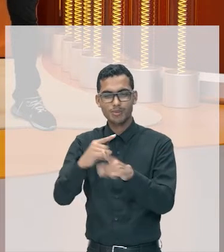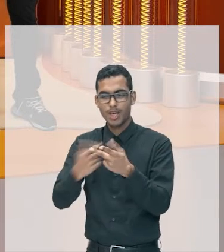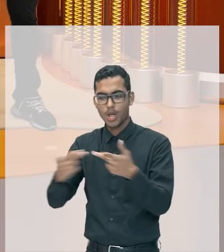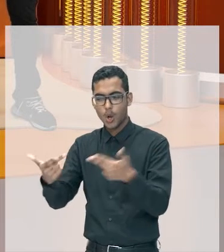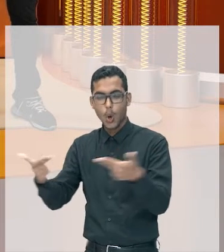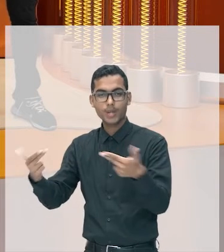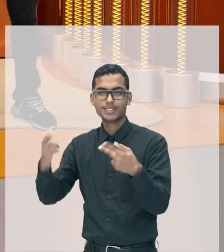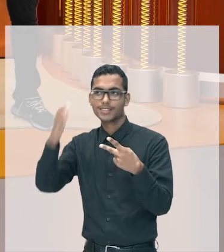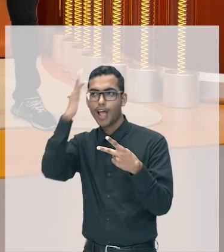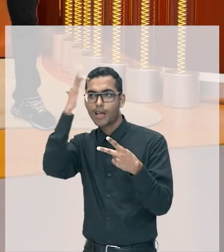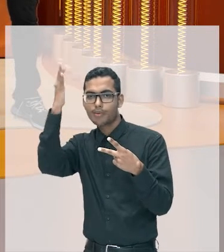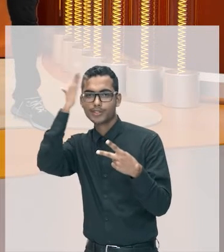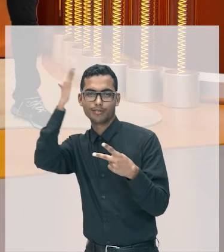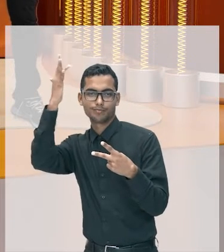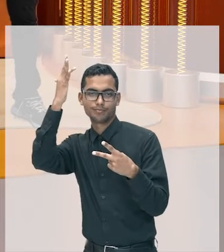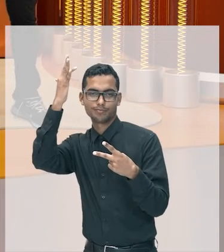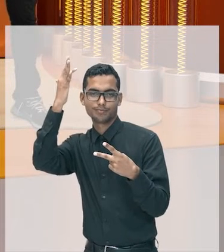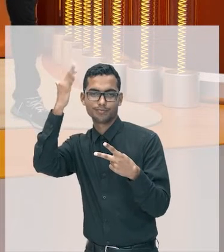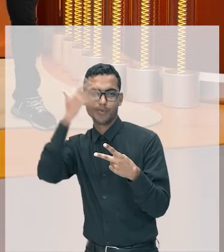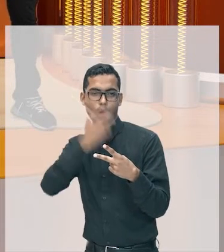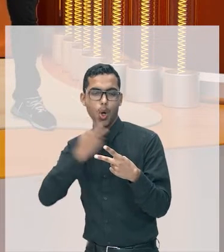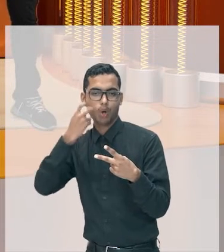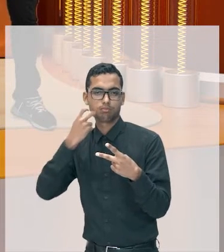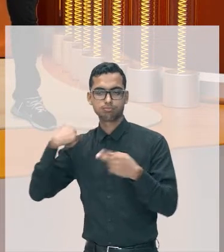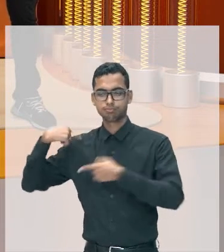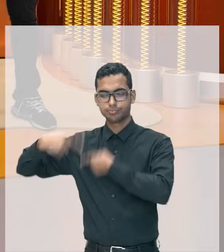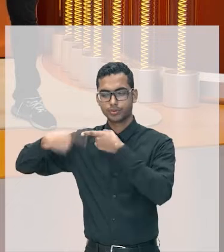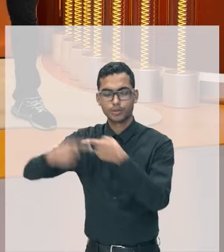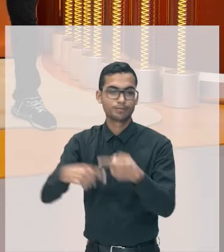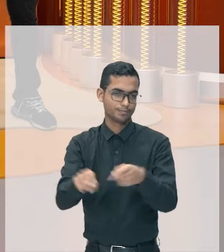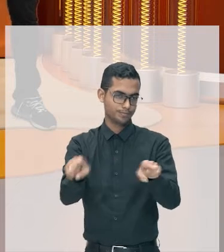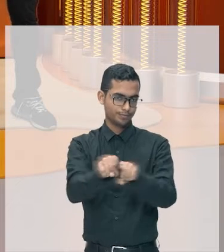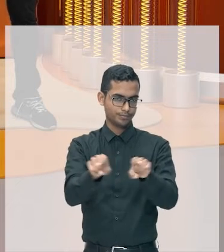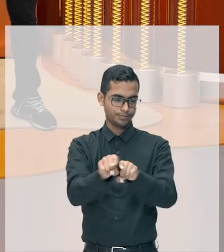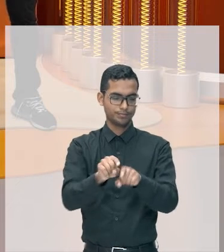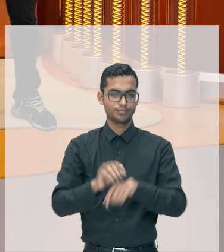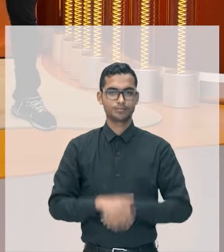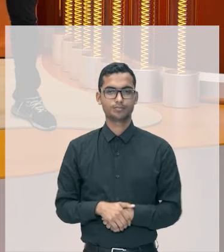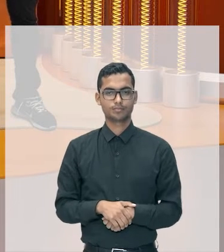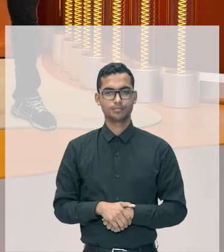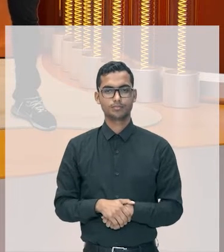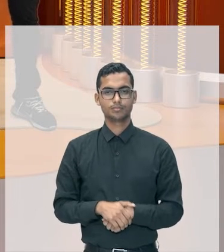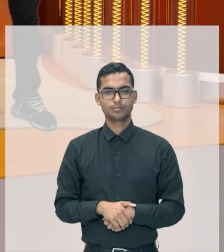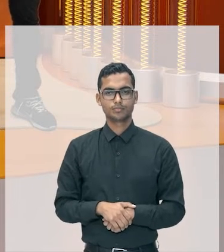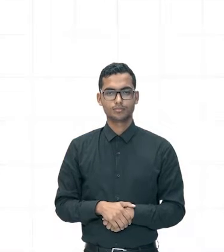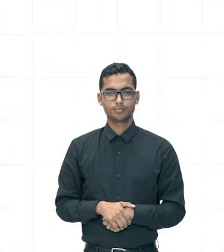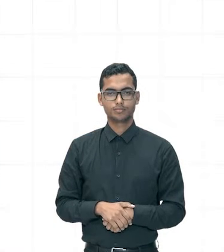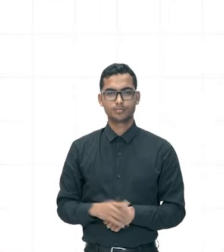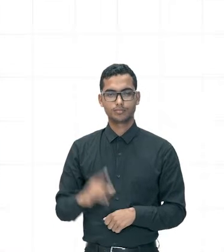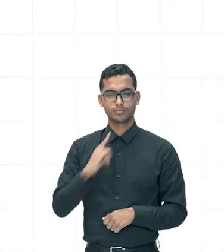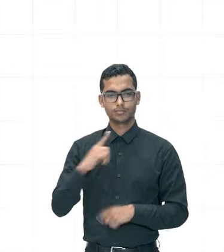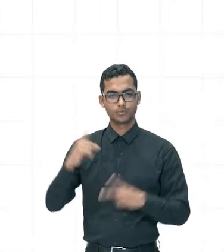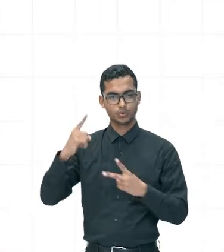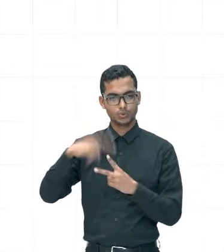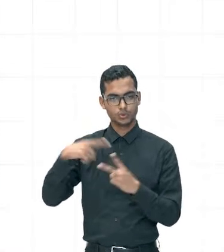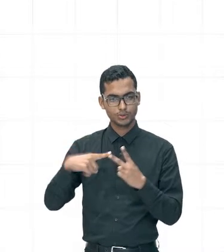mais duas formas de dividir e organizar aí as fontes históricas. As fontes materiais e as